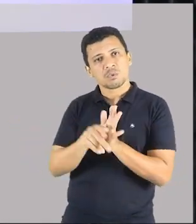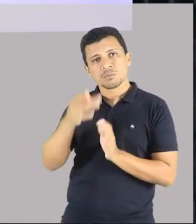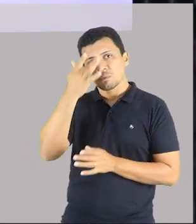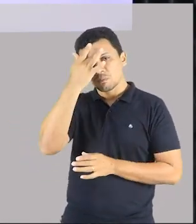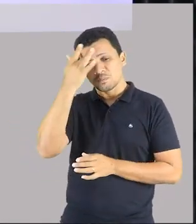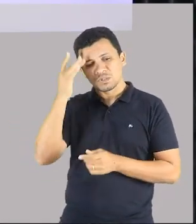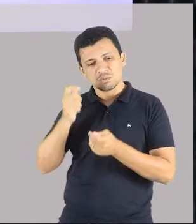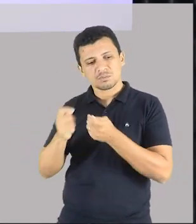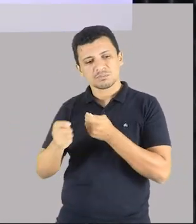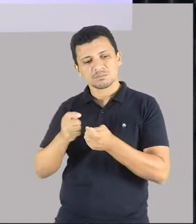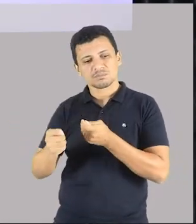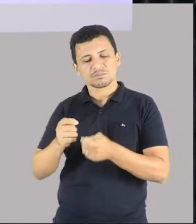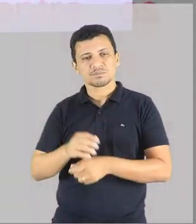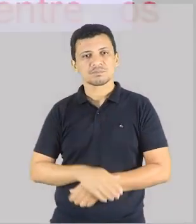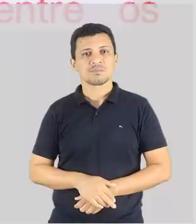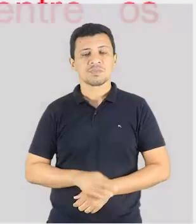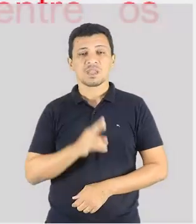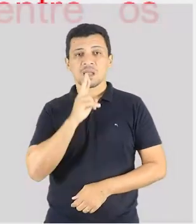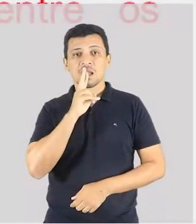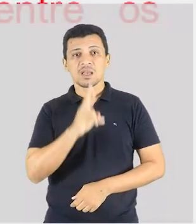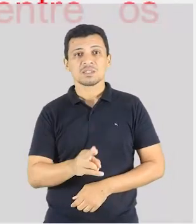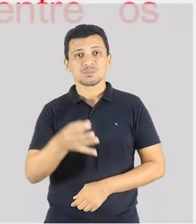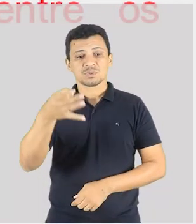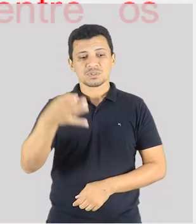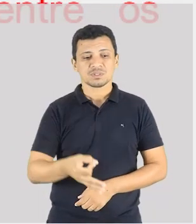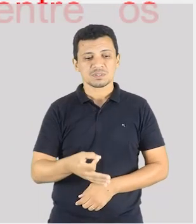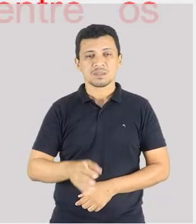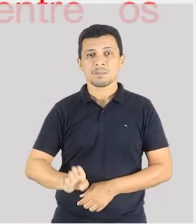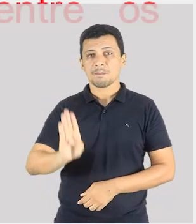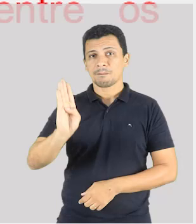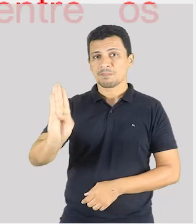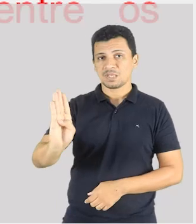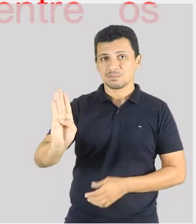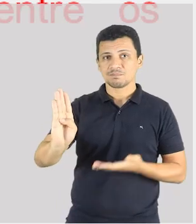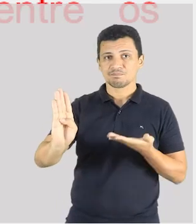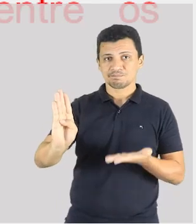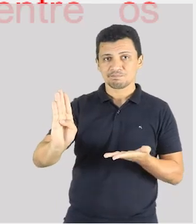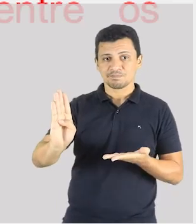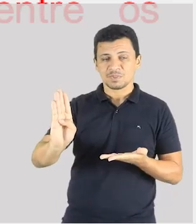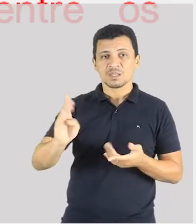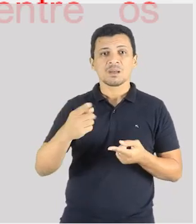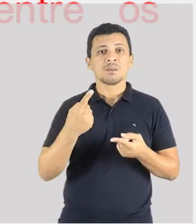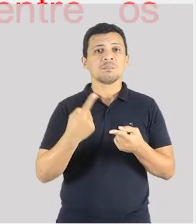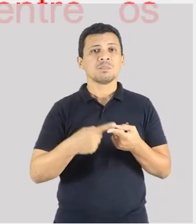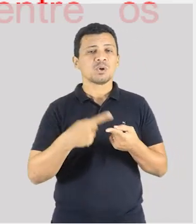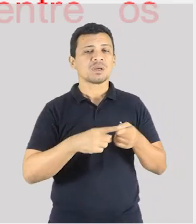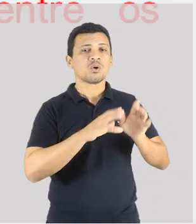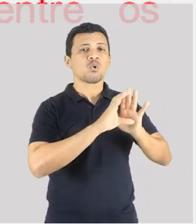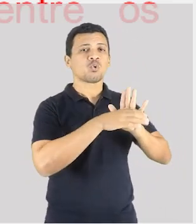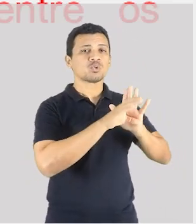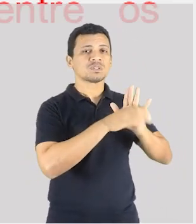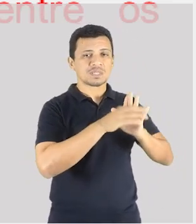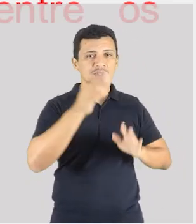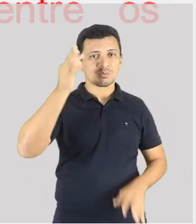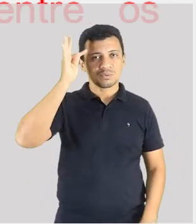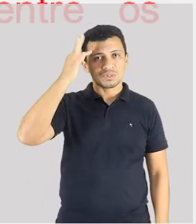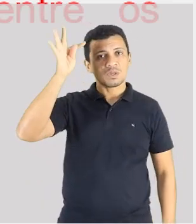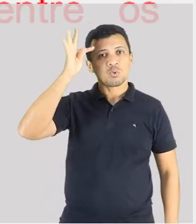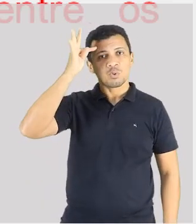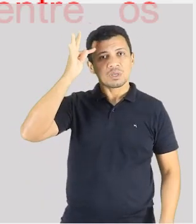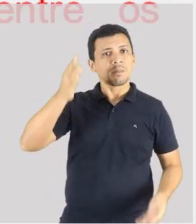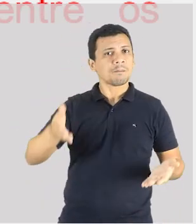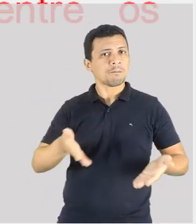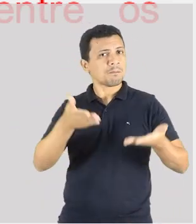administrador. Resposta correta, claramente a letra B, aqui ele traz o conceito da teoria dos